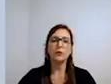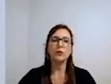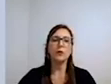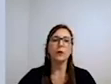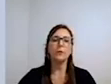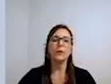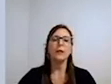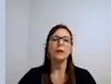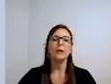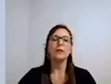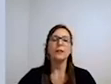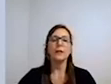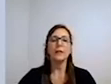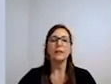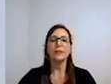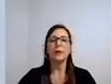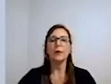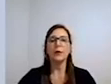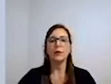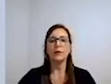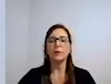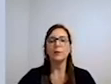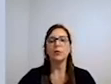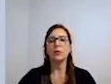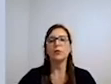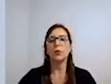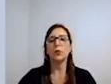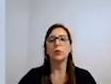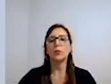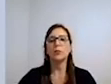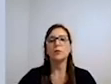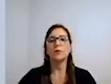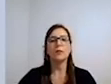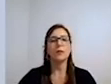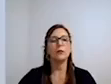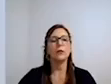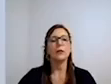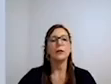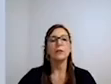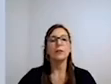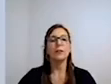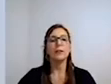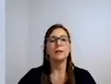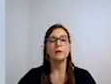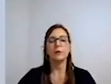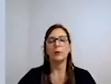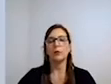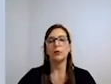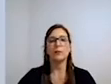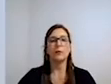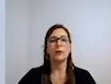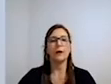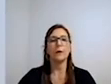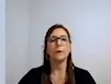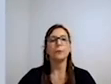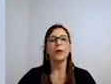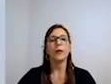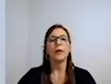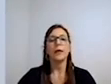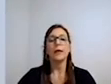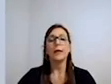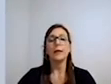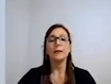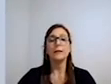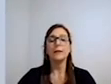de função. Na verdade, a maioria das pessoas com alguma disfunção devido à lesão da medula espinal,